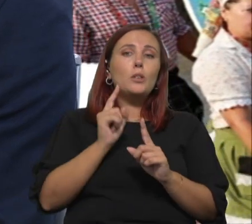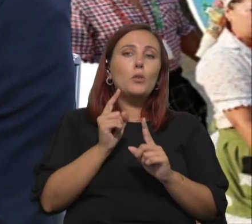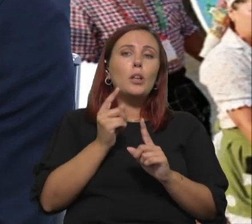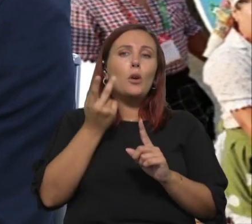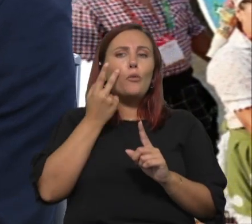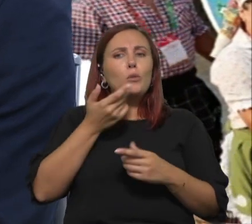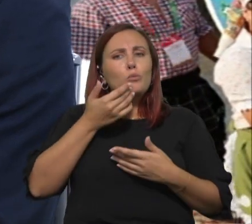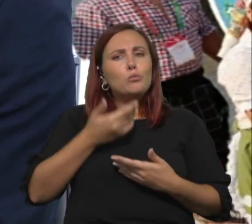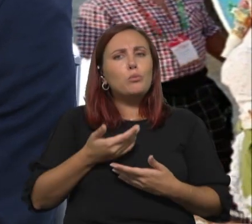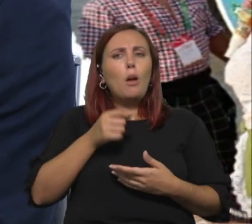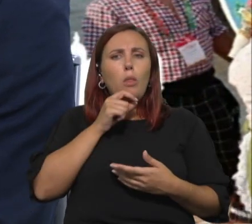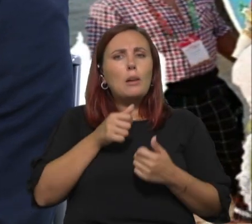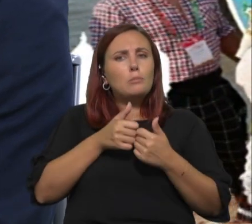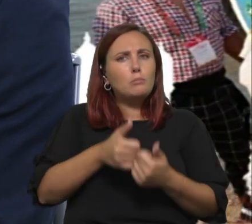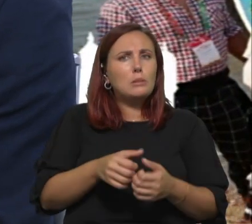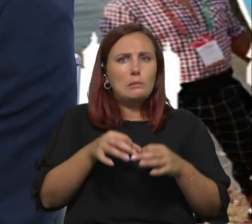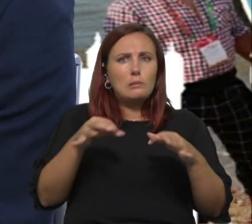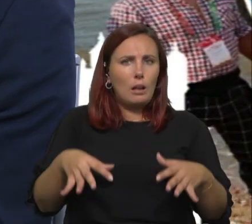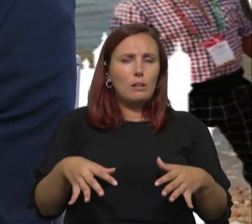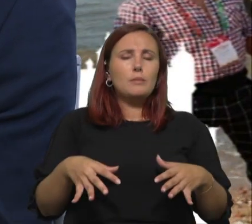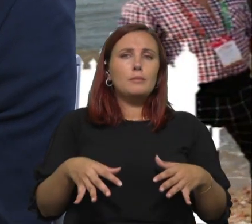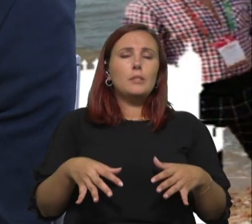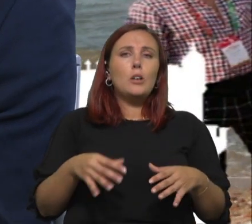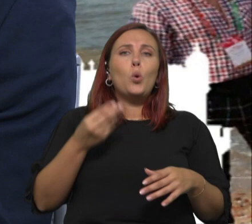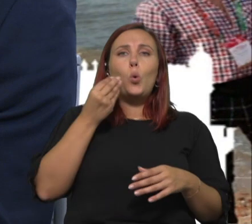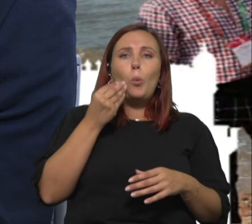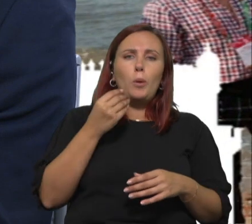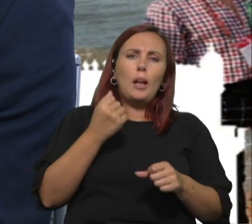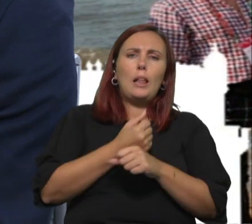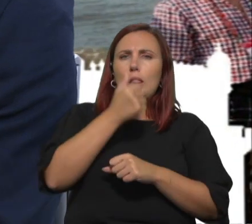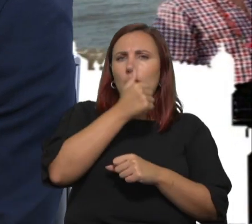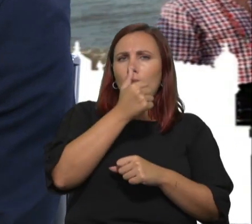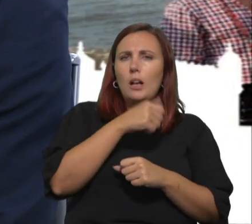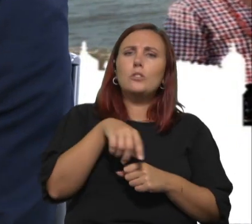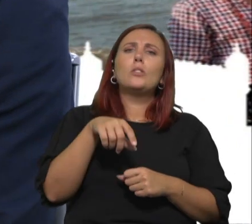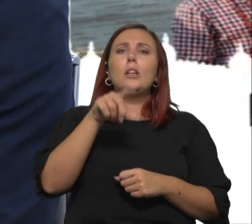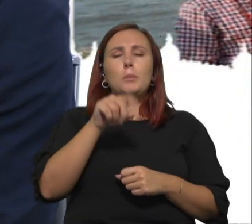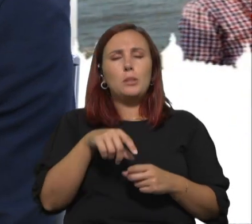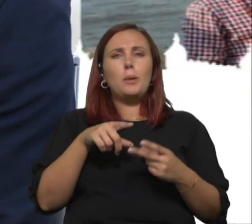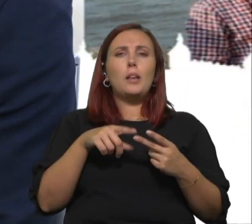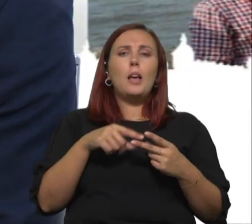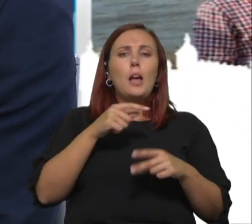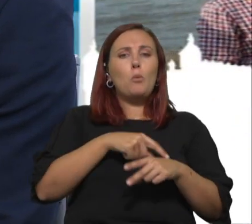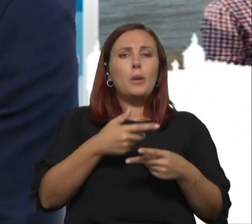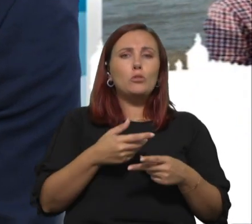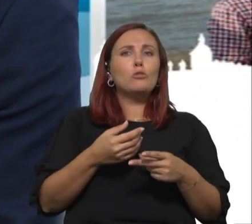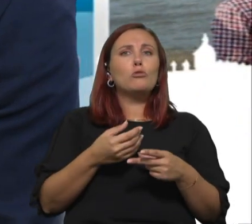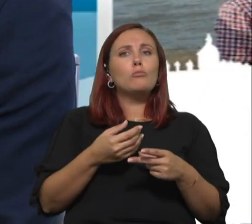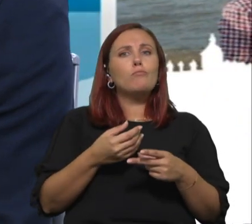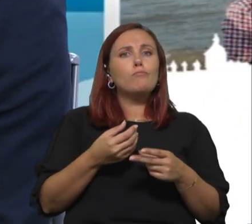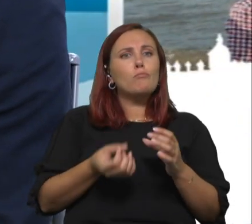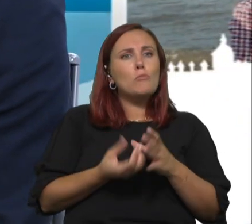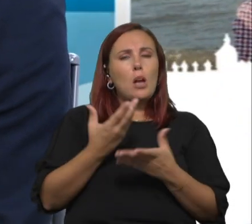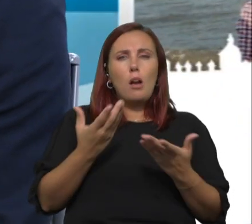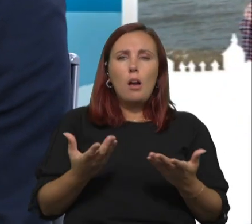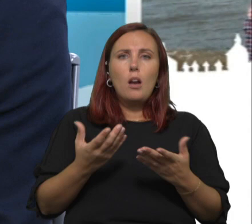realmente ser aplicada e vivida, não é? Desde atividades, mas também a momentos que se criam. O Papa fala muito da